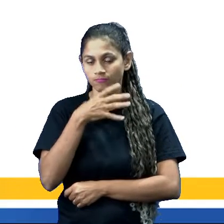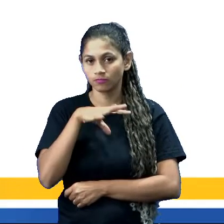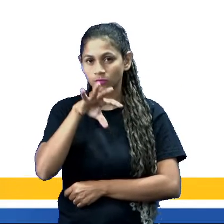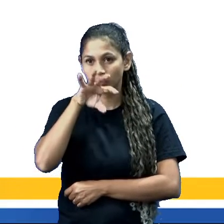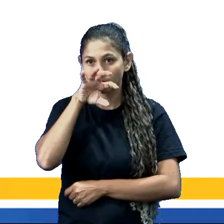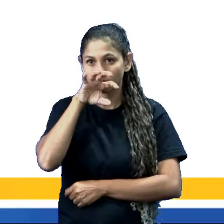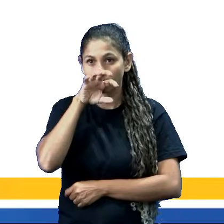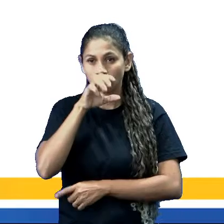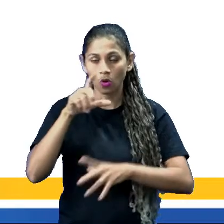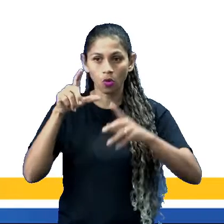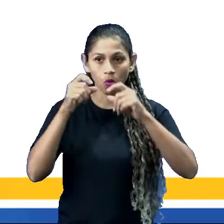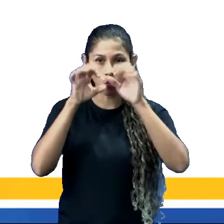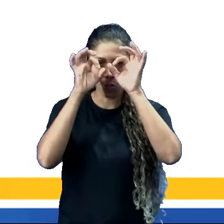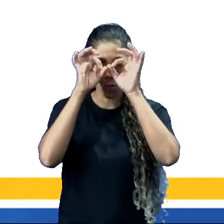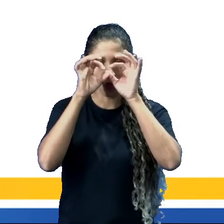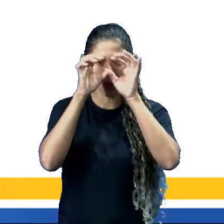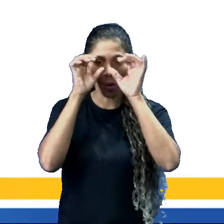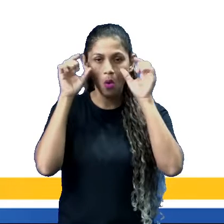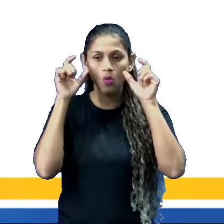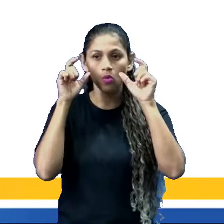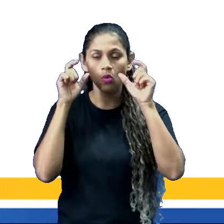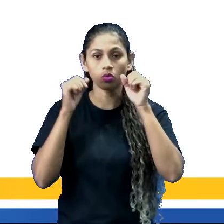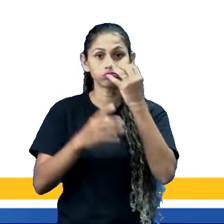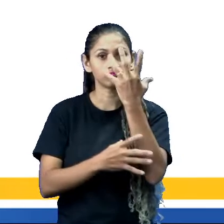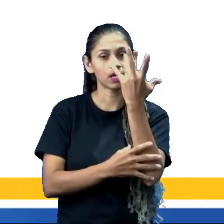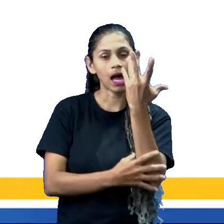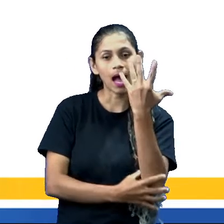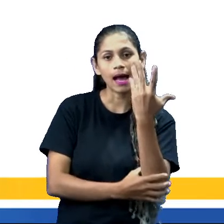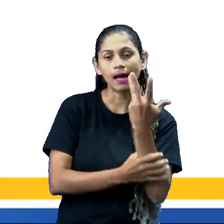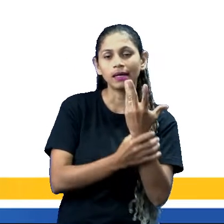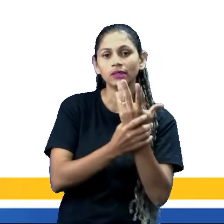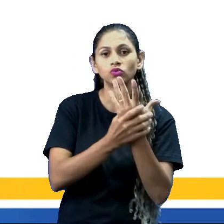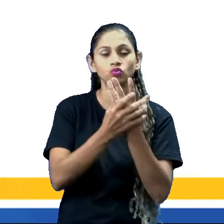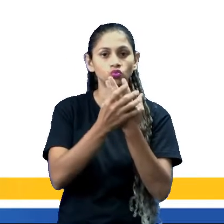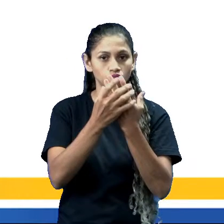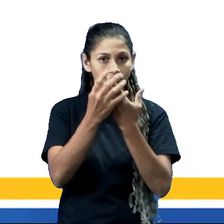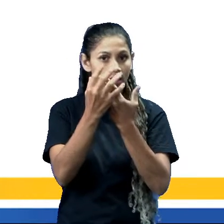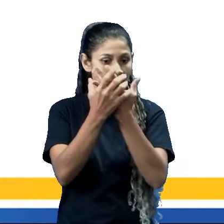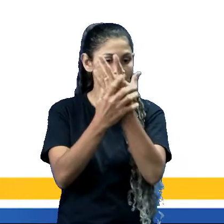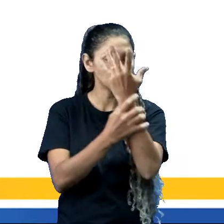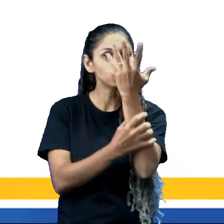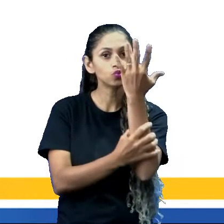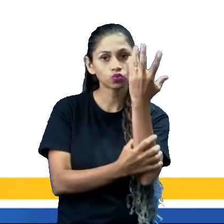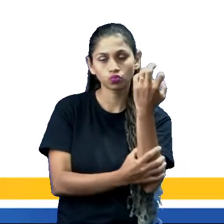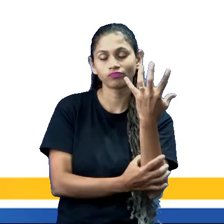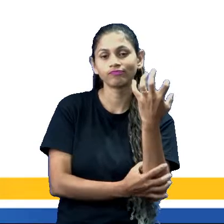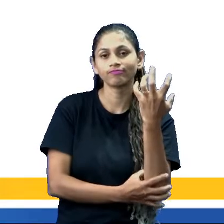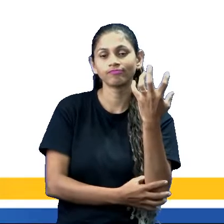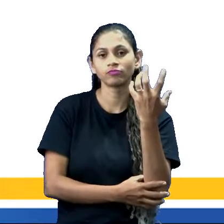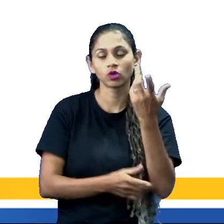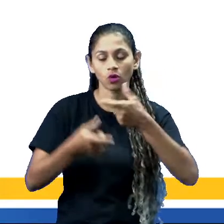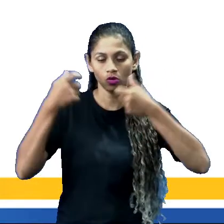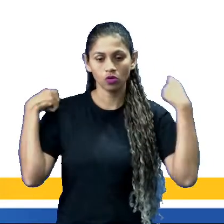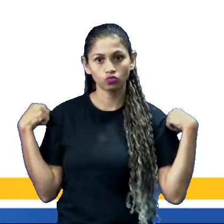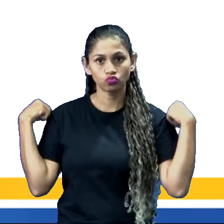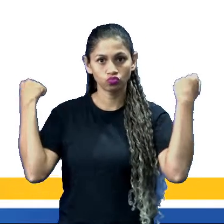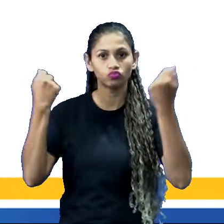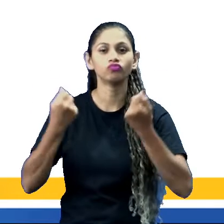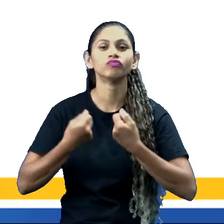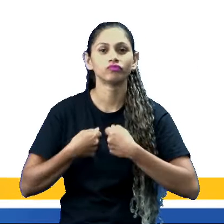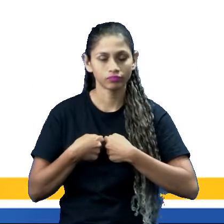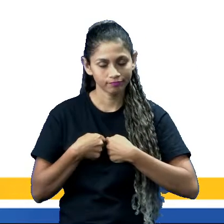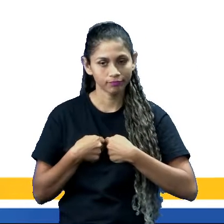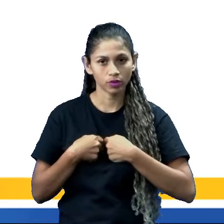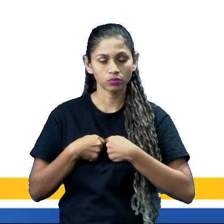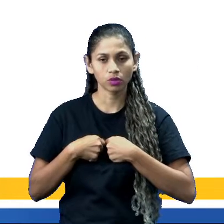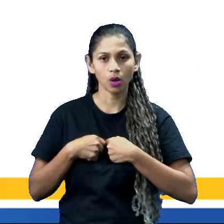proteger os nossos olhos, as luvas, toda a parte de paramentação, né, de jaleco, às vezes colocar ali um macacão para proteger